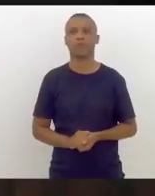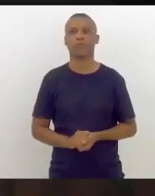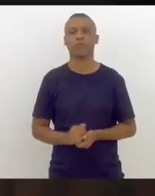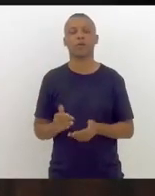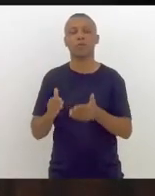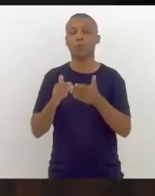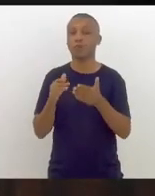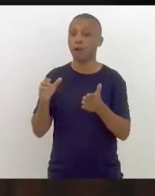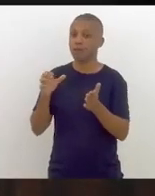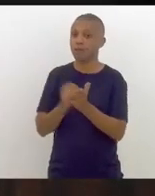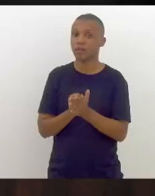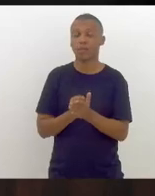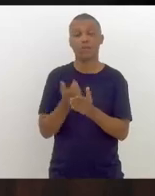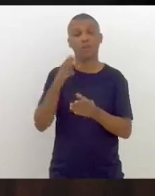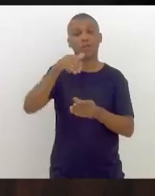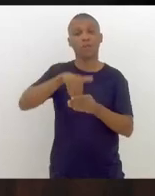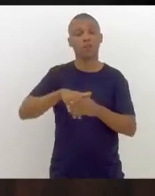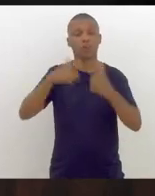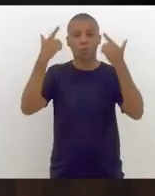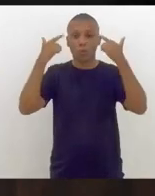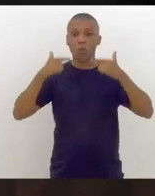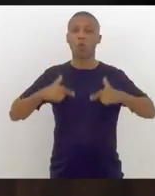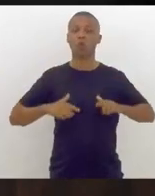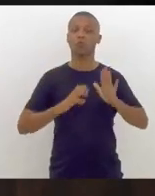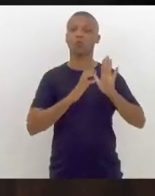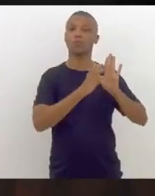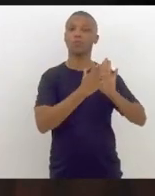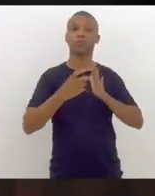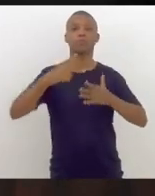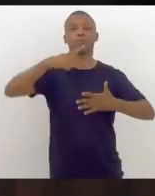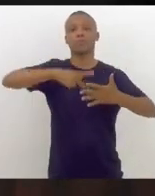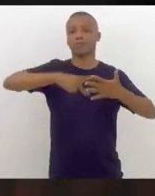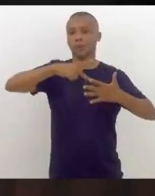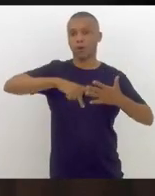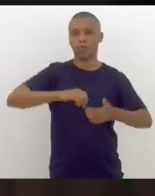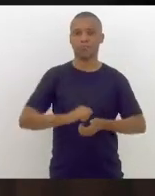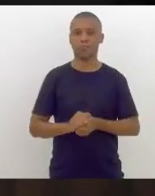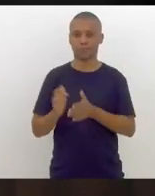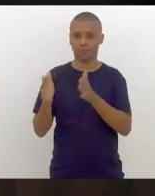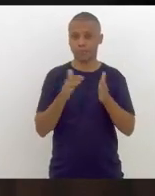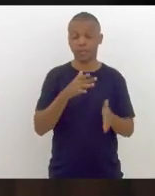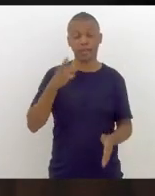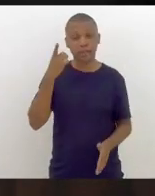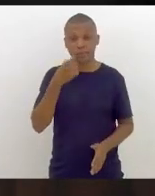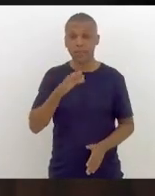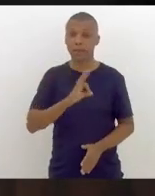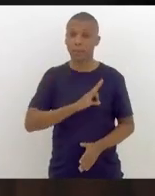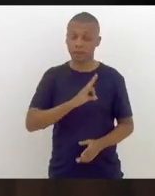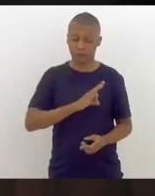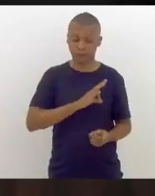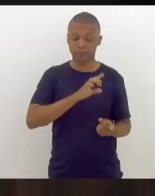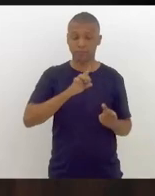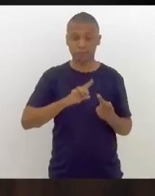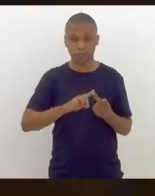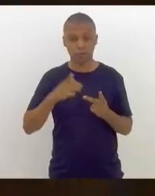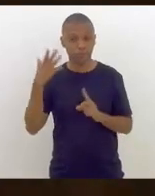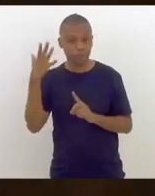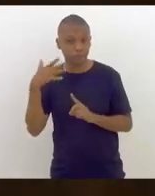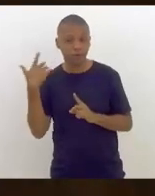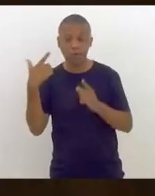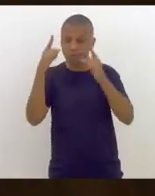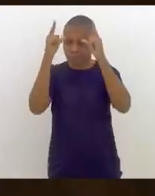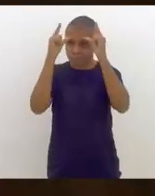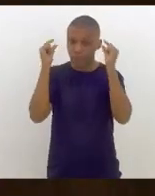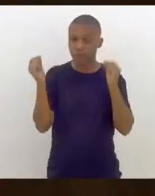consignar a extensão da deputada da bancada do PSOL deputada Marta Rocha em seguida deputada enfermeira Rejane Presidente